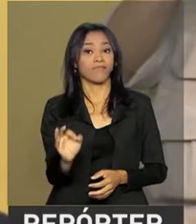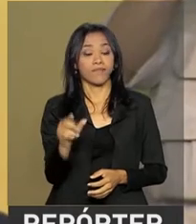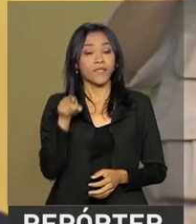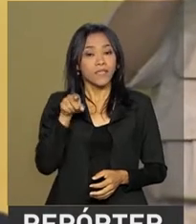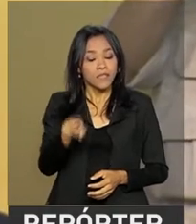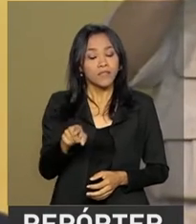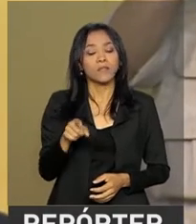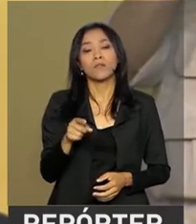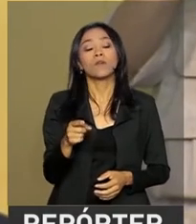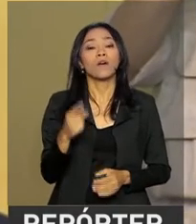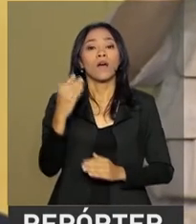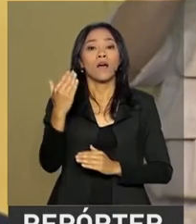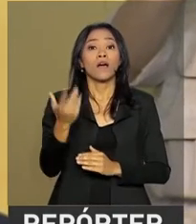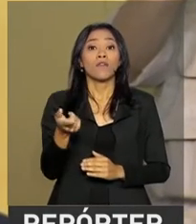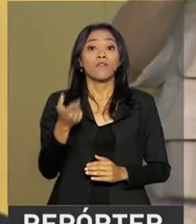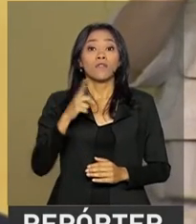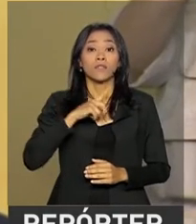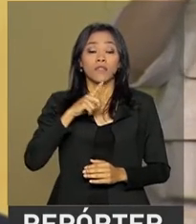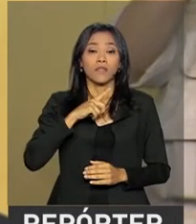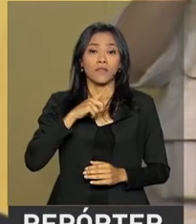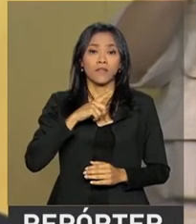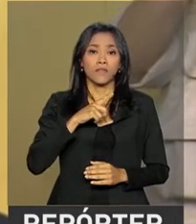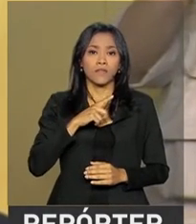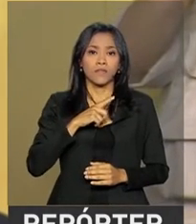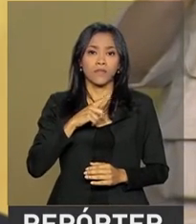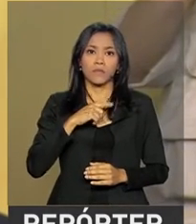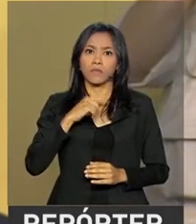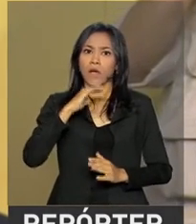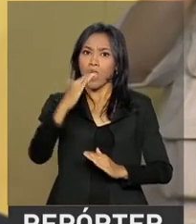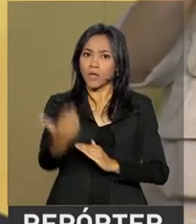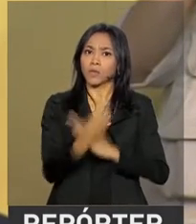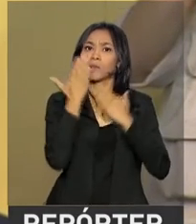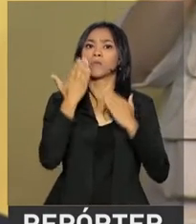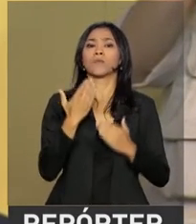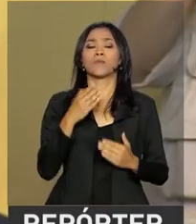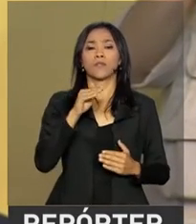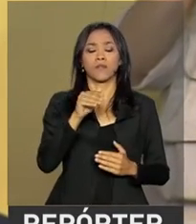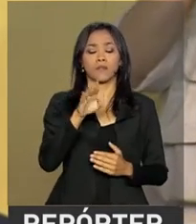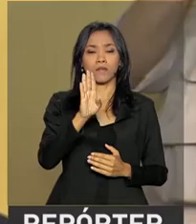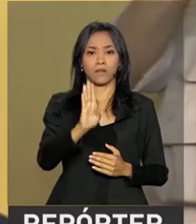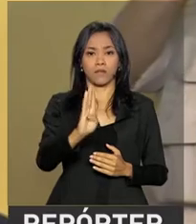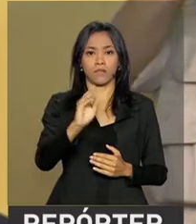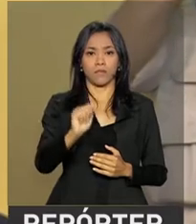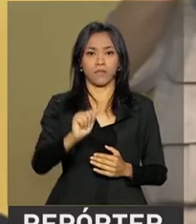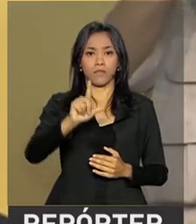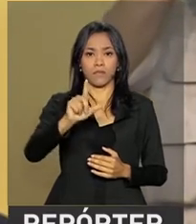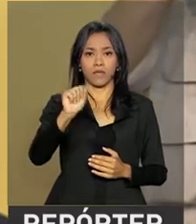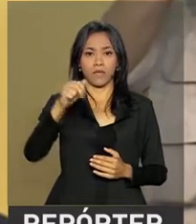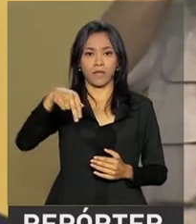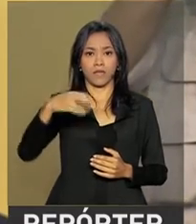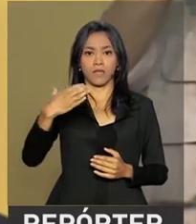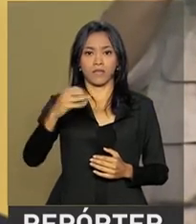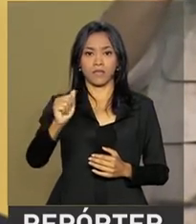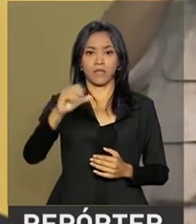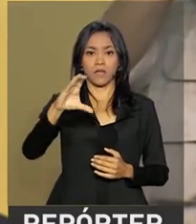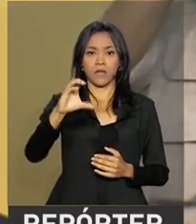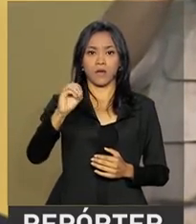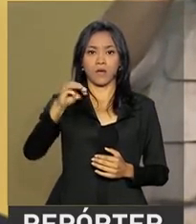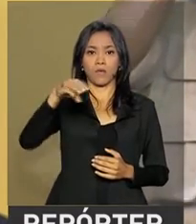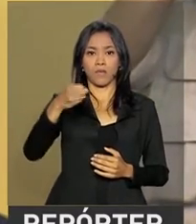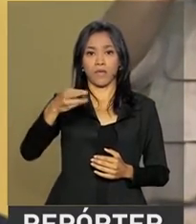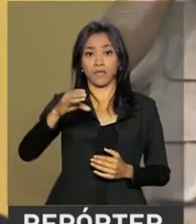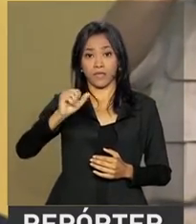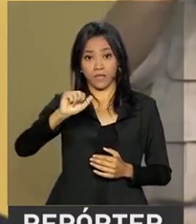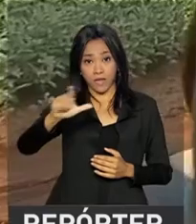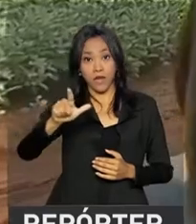proporcionou um saldo histórico em nossa balança comercial de cerca de 67 bilhões